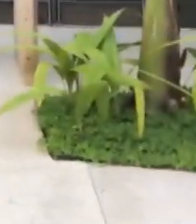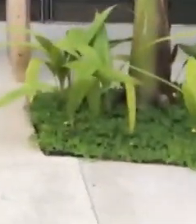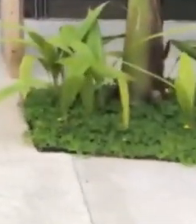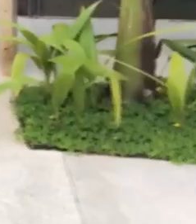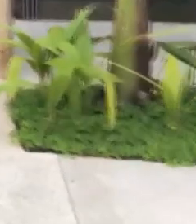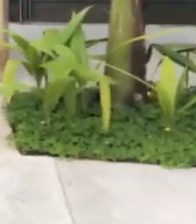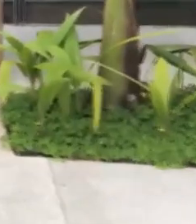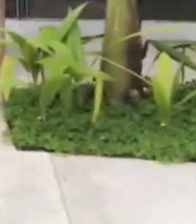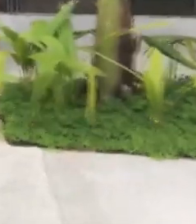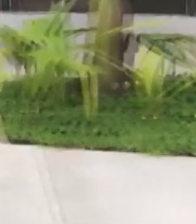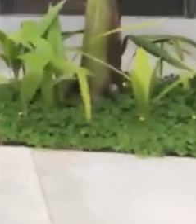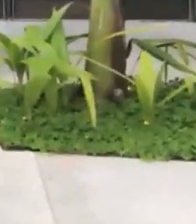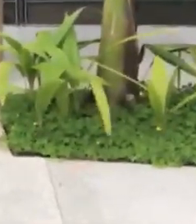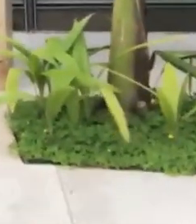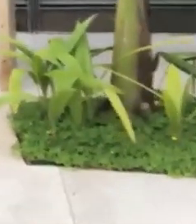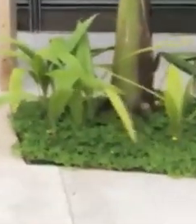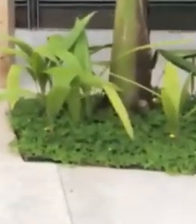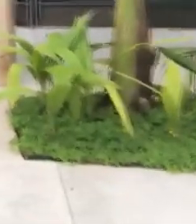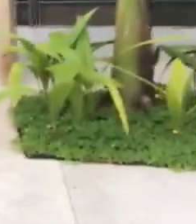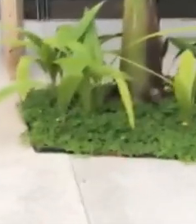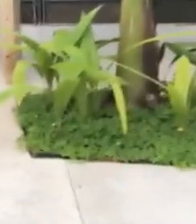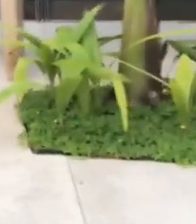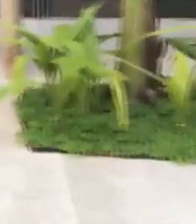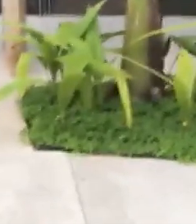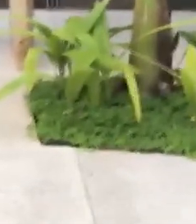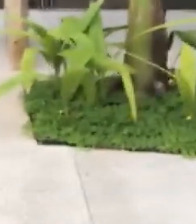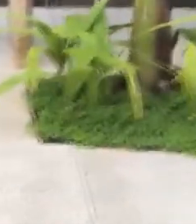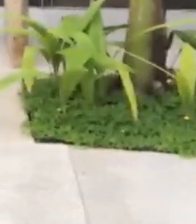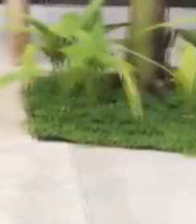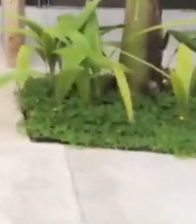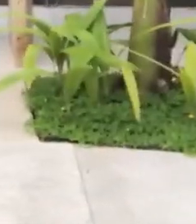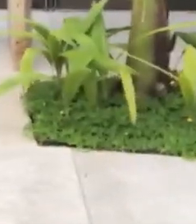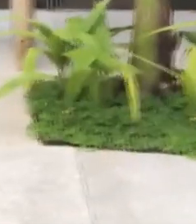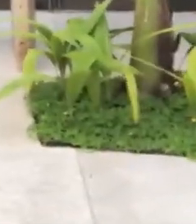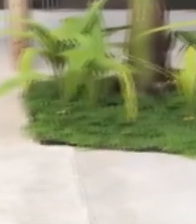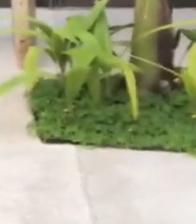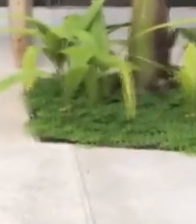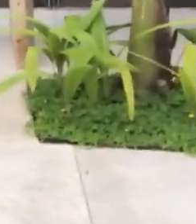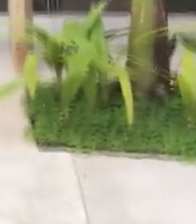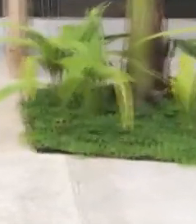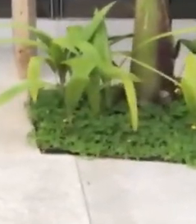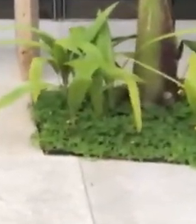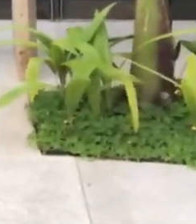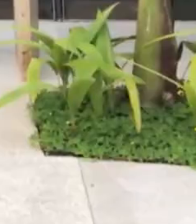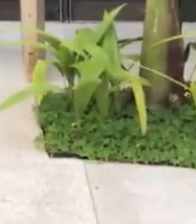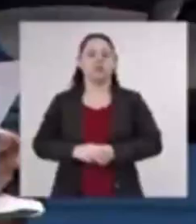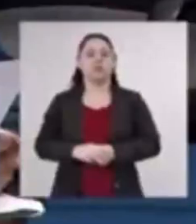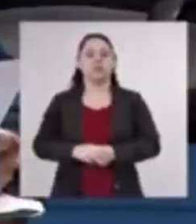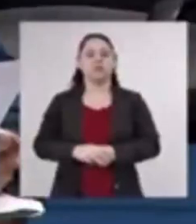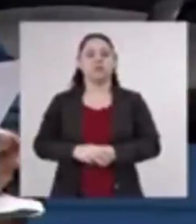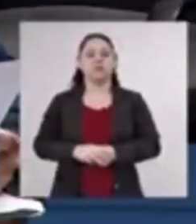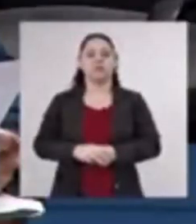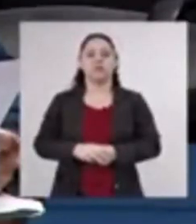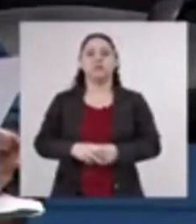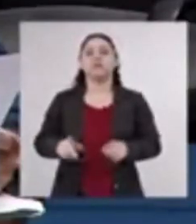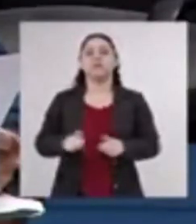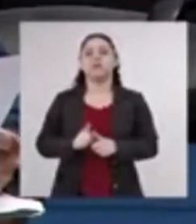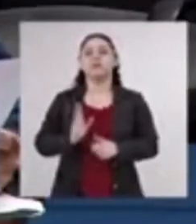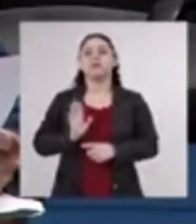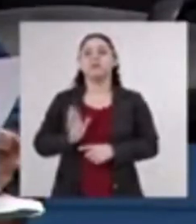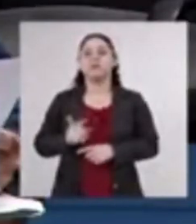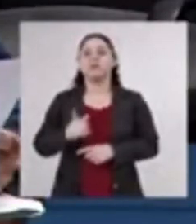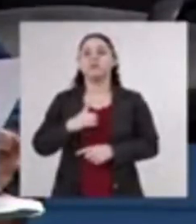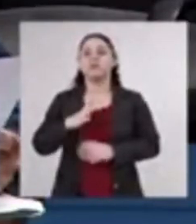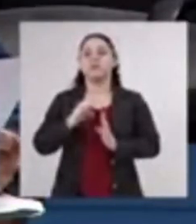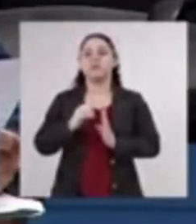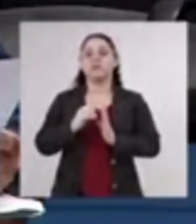fez o anúncio aí do líder e vice-líder do governo. Vamos assistir aí agora o momento desse anúncio. Já